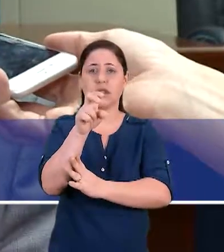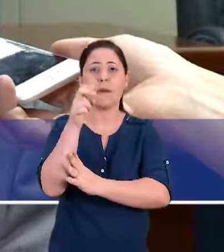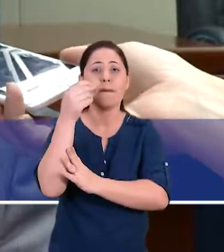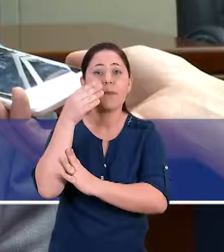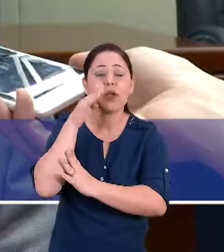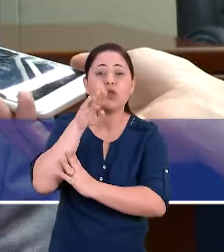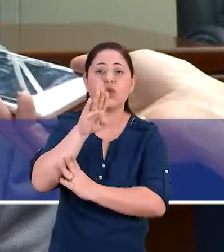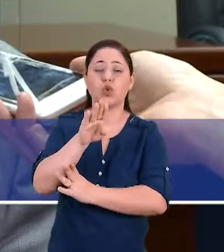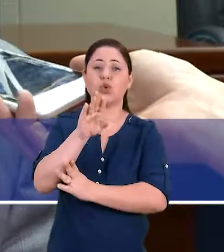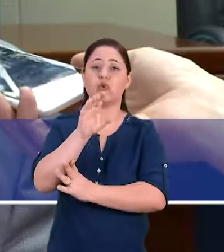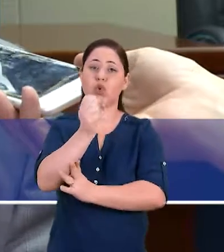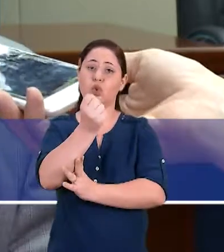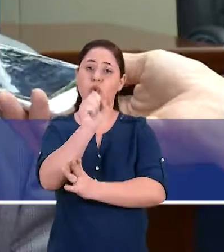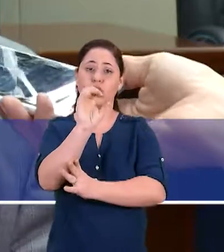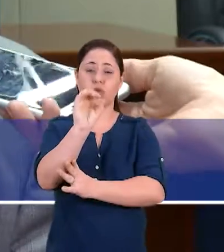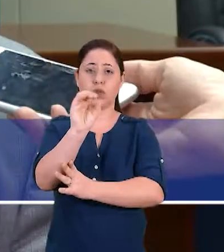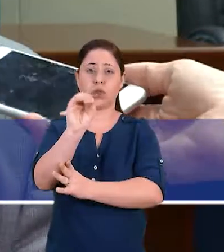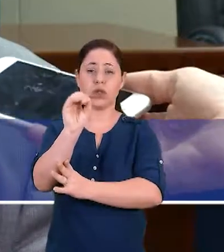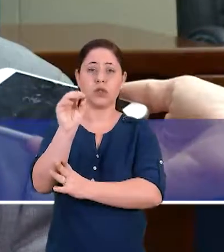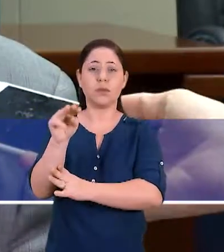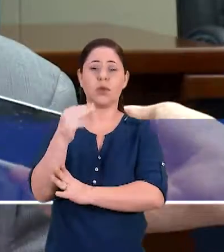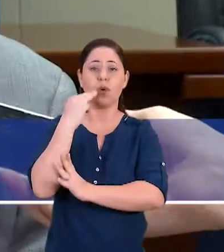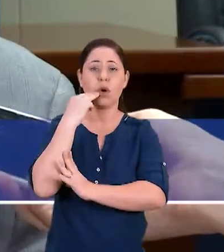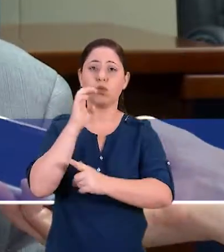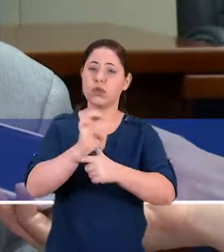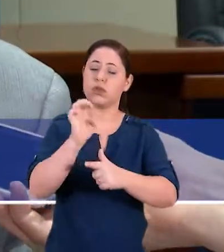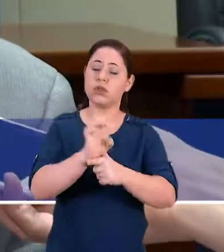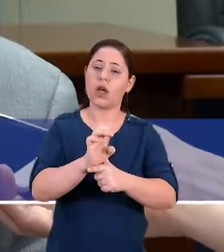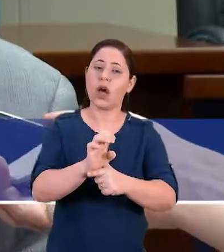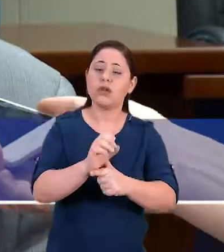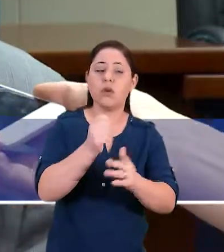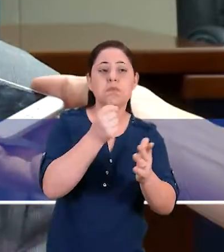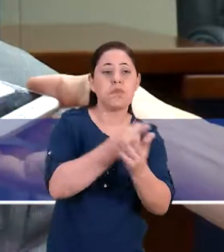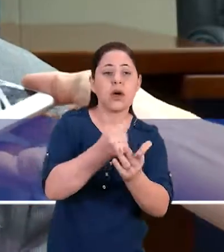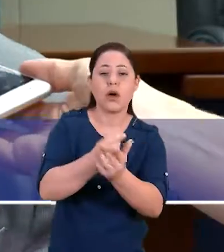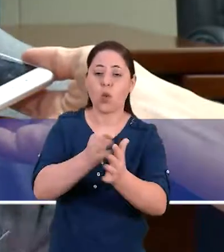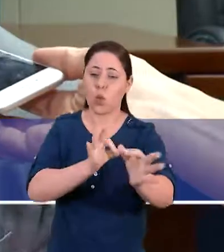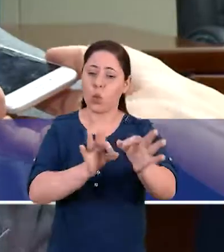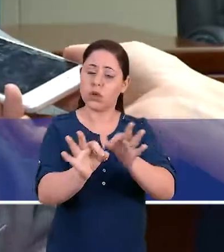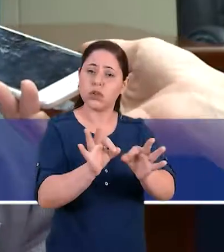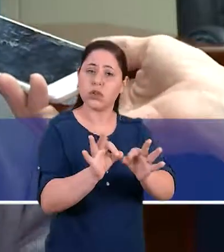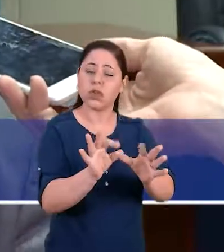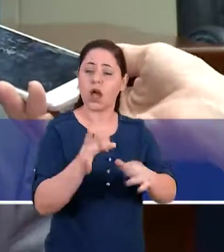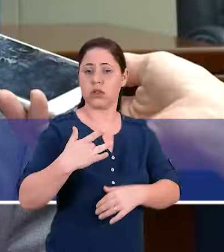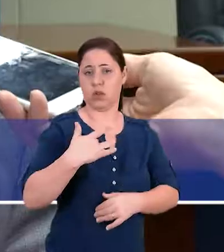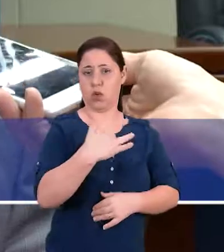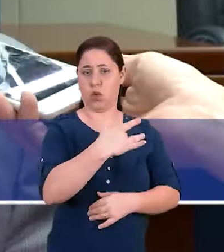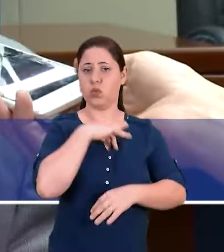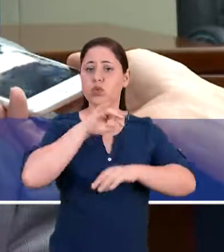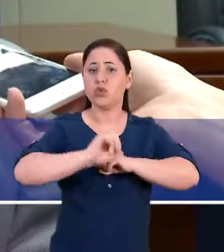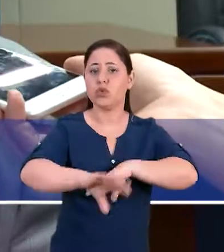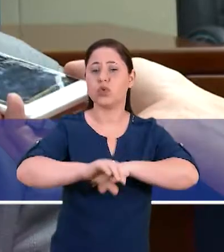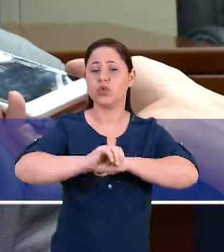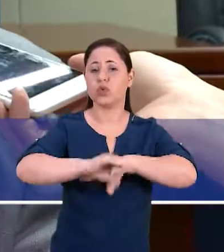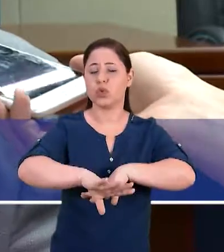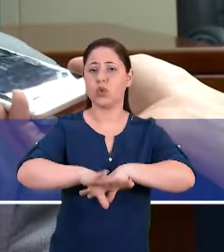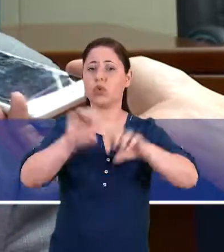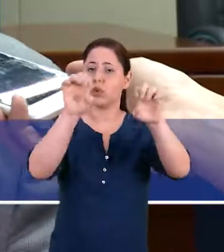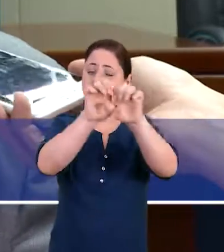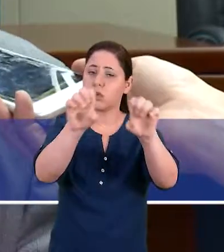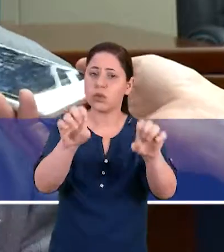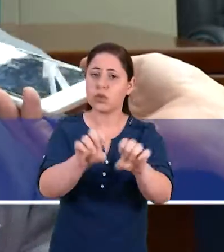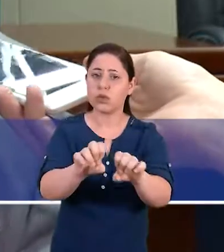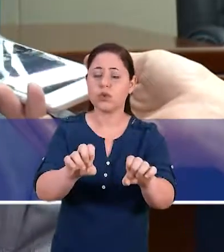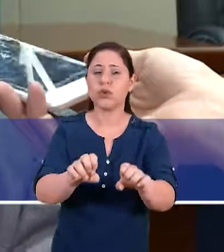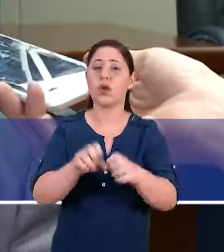e 800 milhões, para que o Estado possa fazer face às suas necessidades em todas as áreas, saúde,